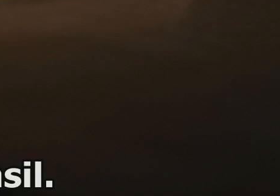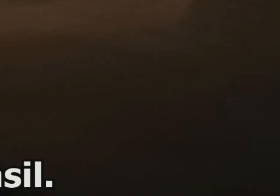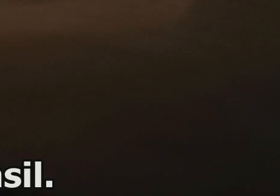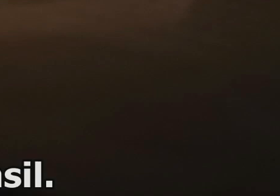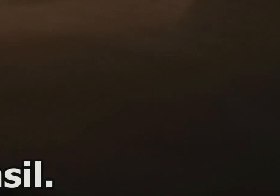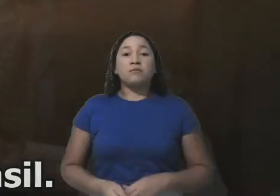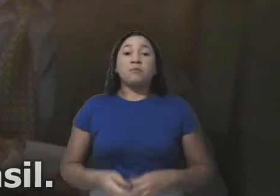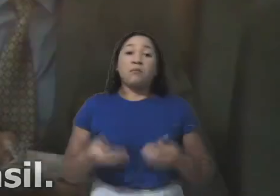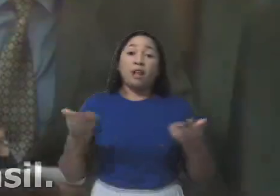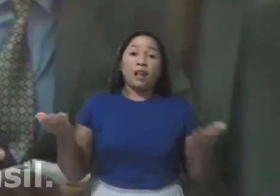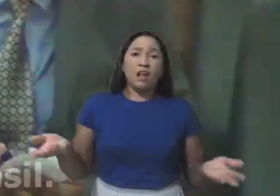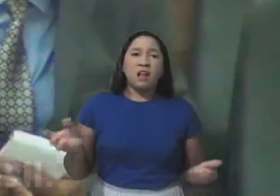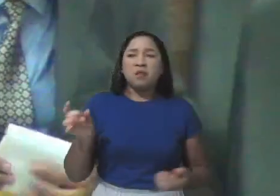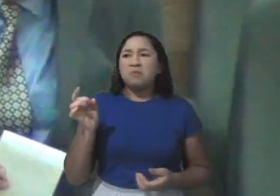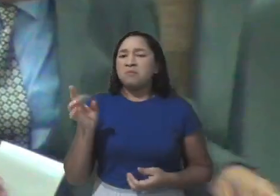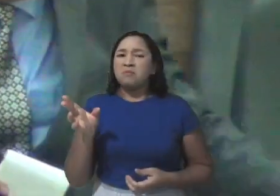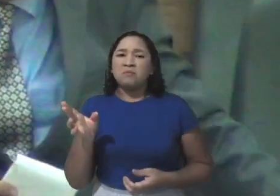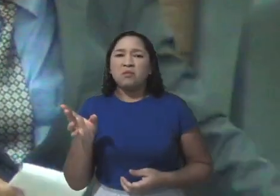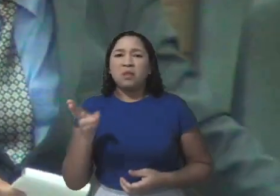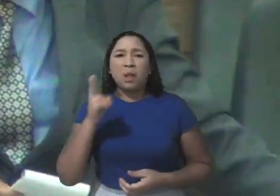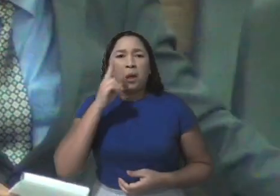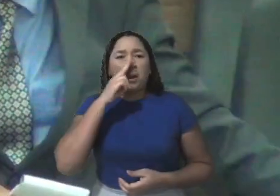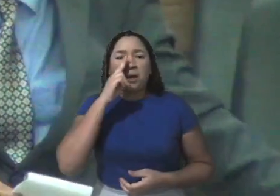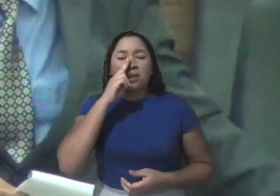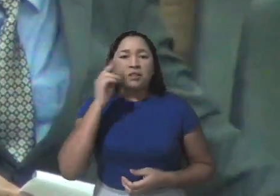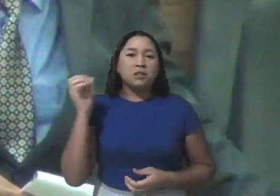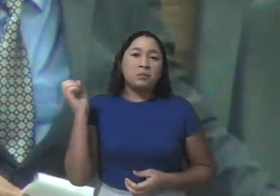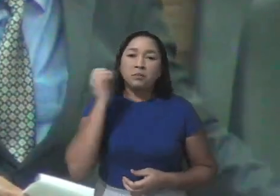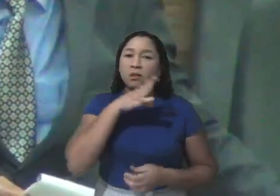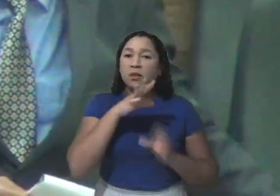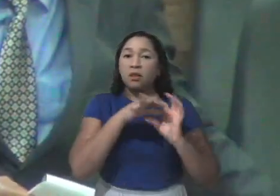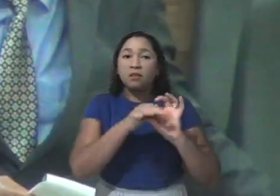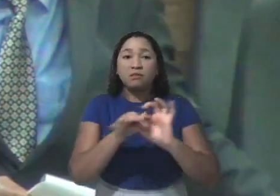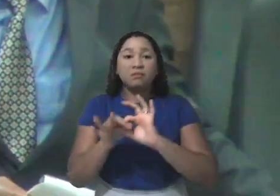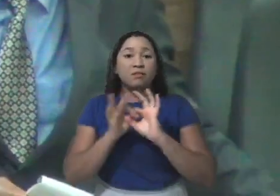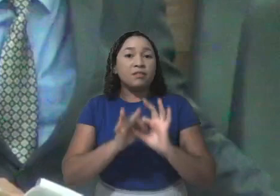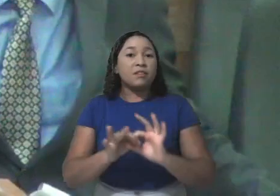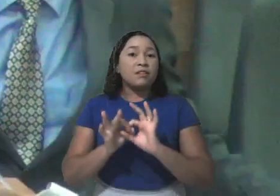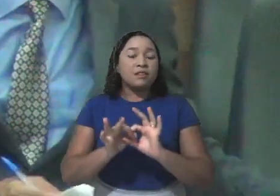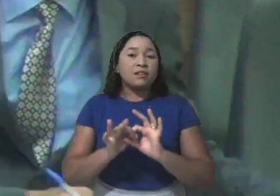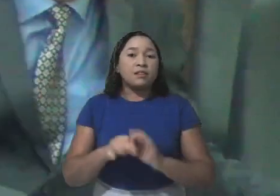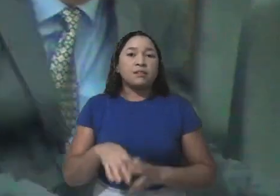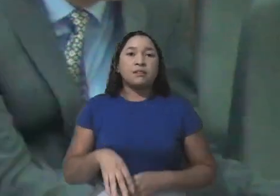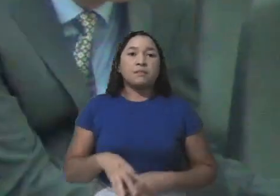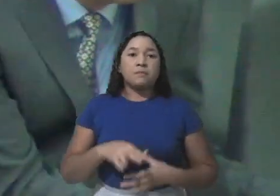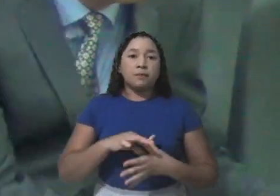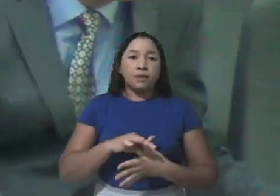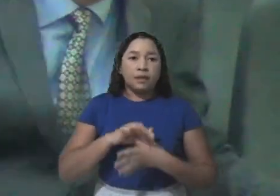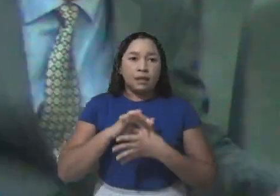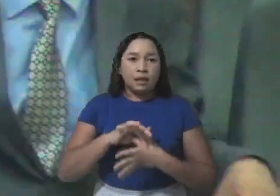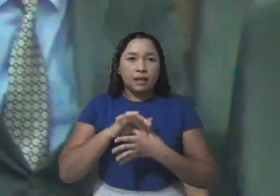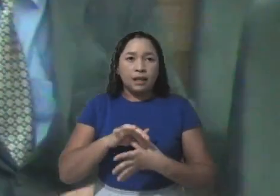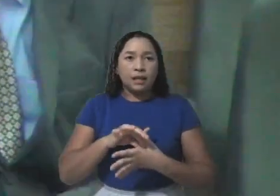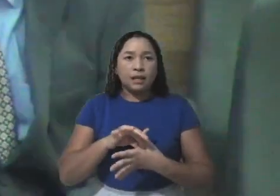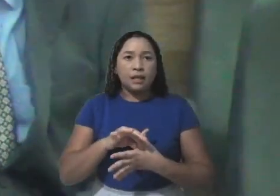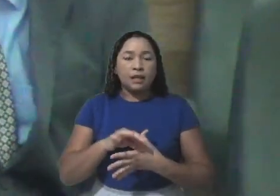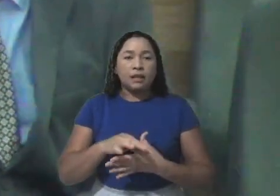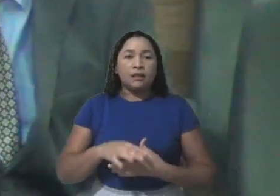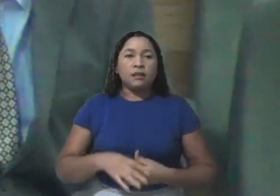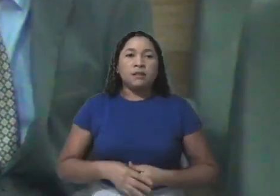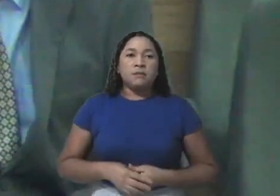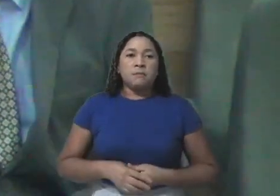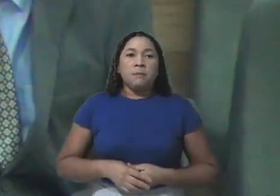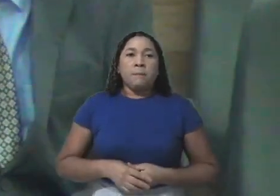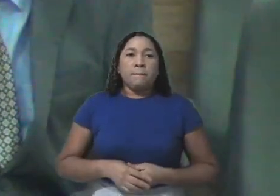Então, só era para os cristãos da nova aliança se absterem de quê? Carne sufocada, sacrificada a